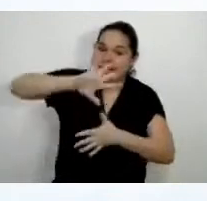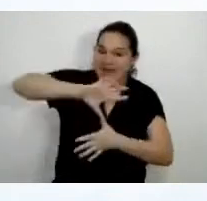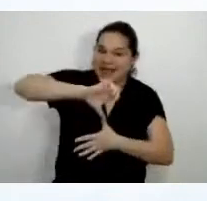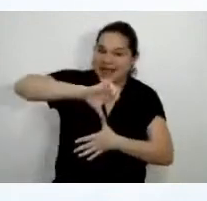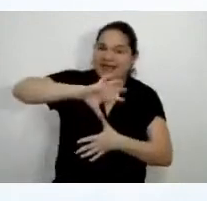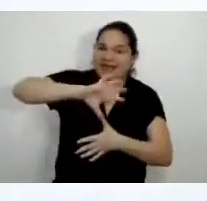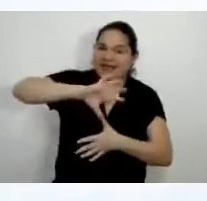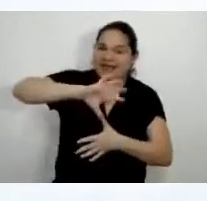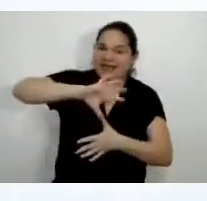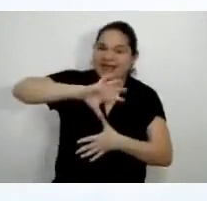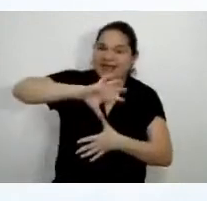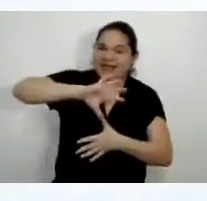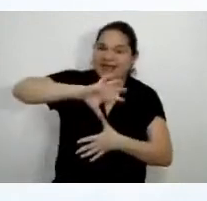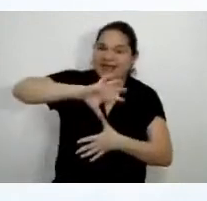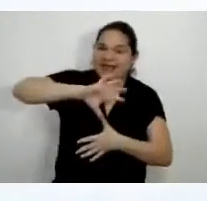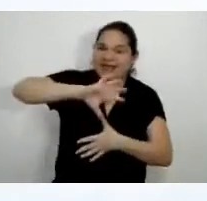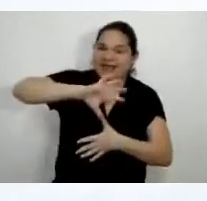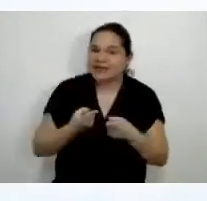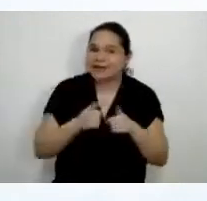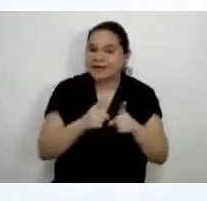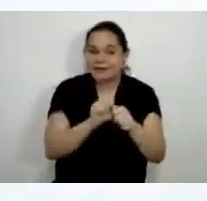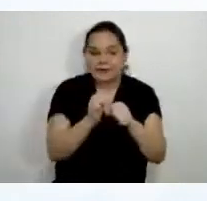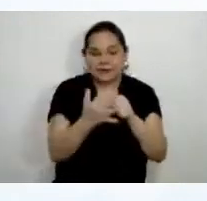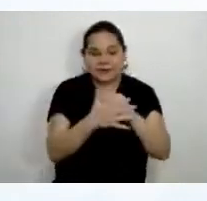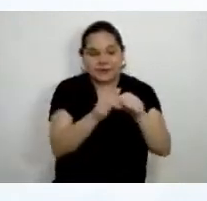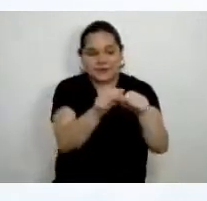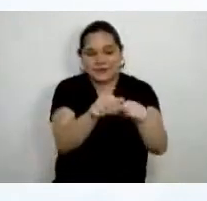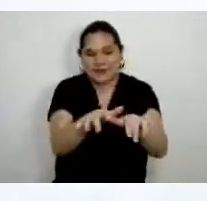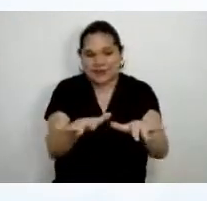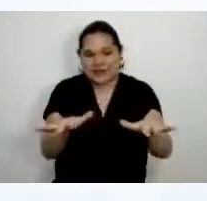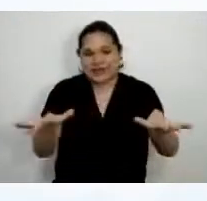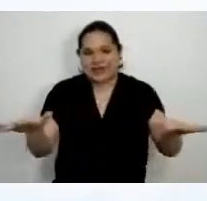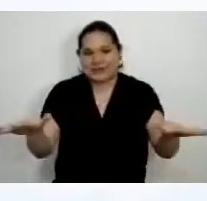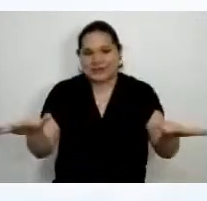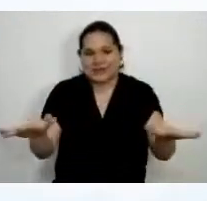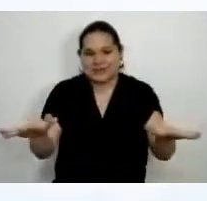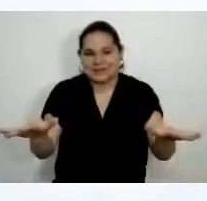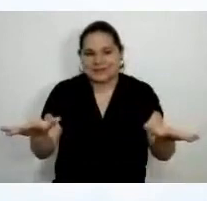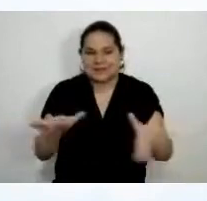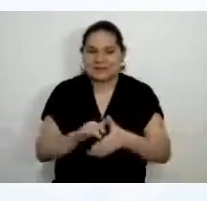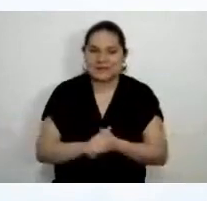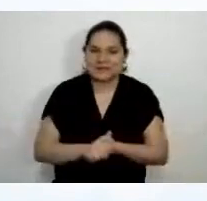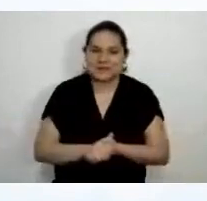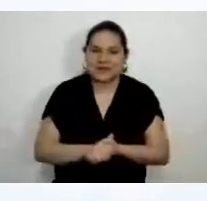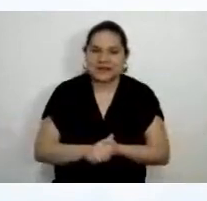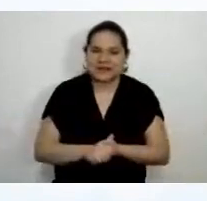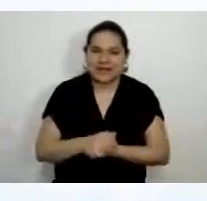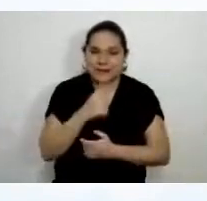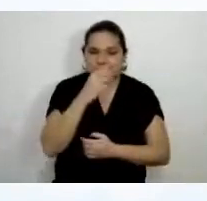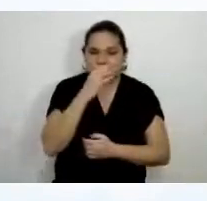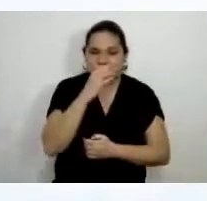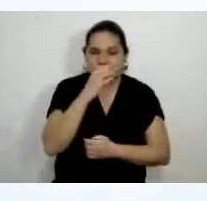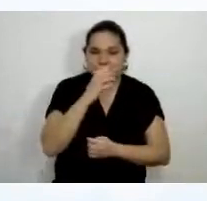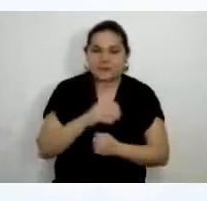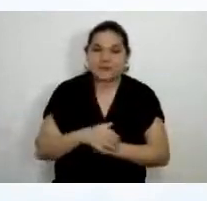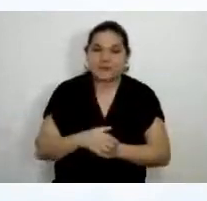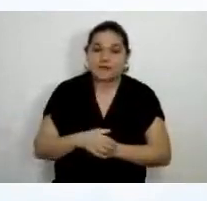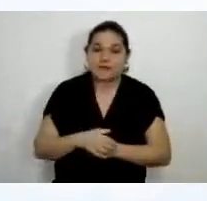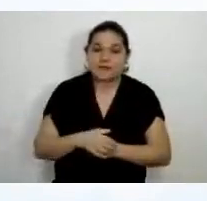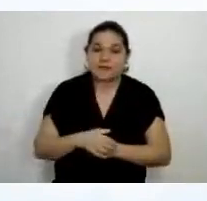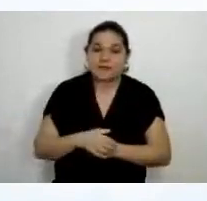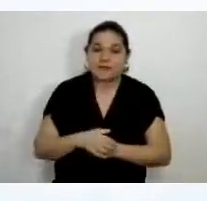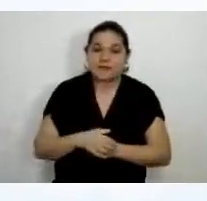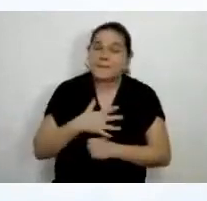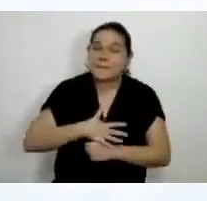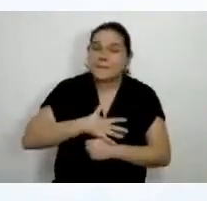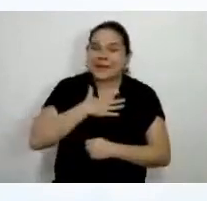pandemias, né, de doenças infecciosas. É um prazer tê-lo aqui conosco novamente. Boa tarde. Boa tarde,